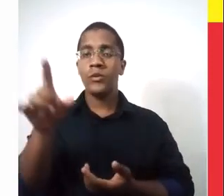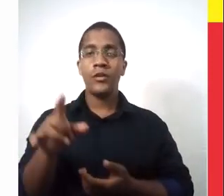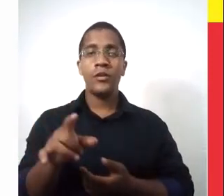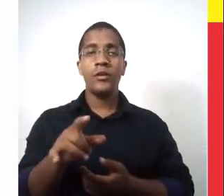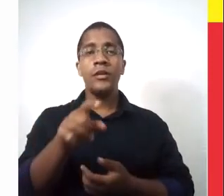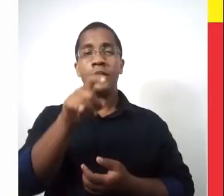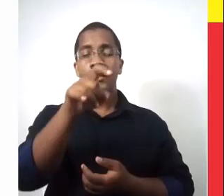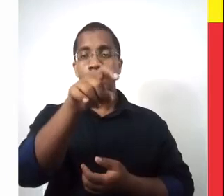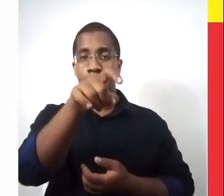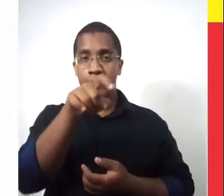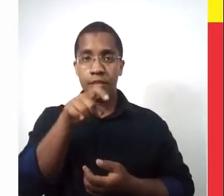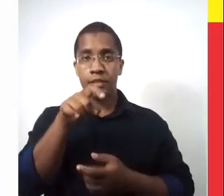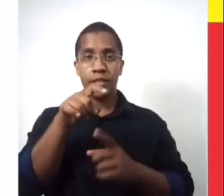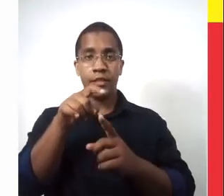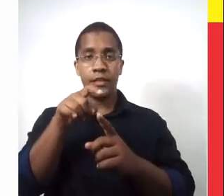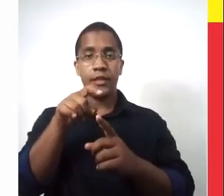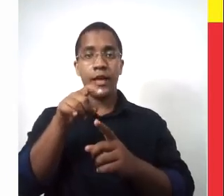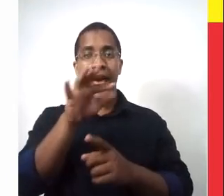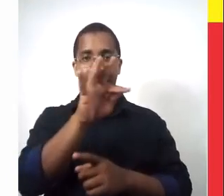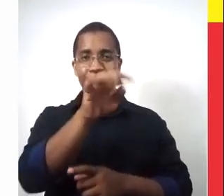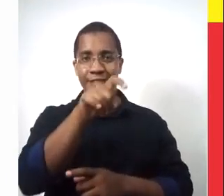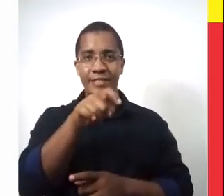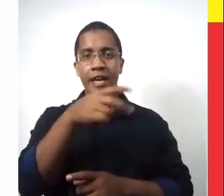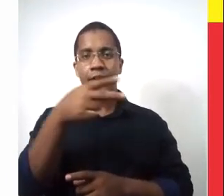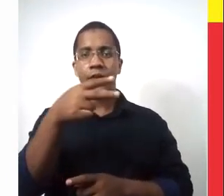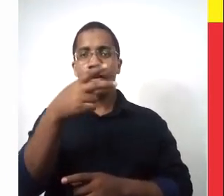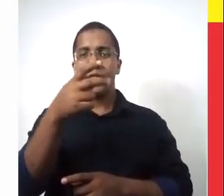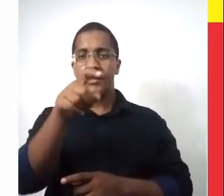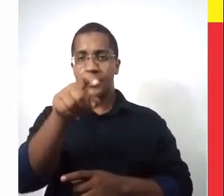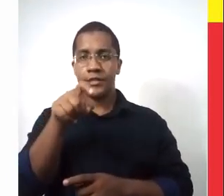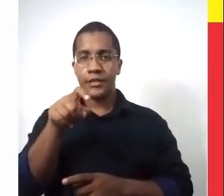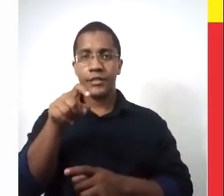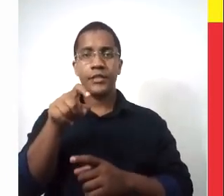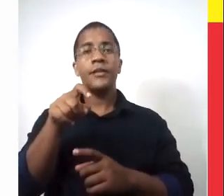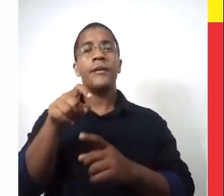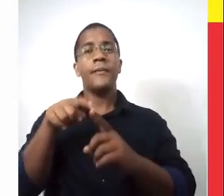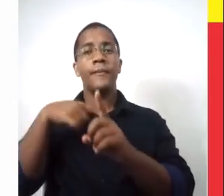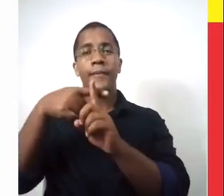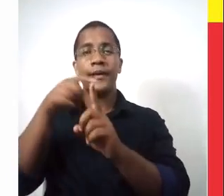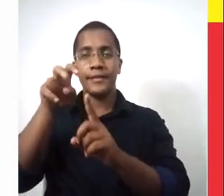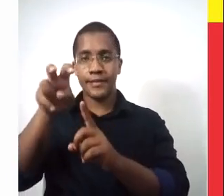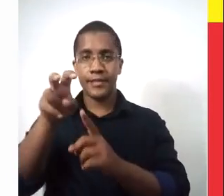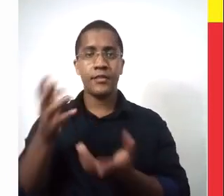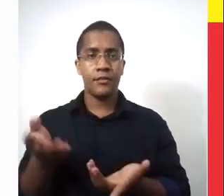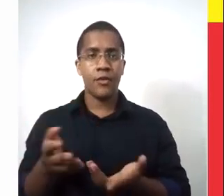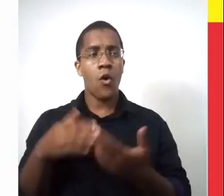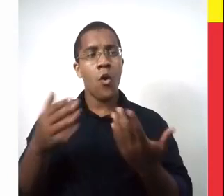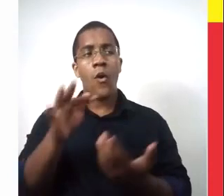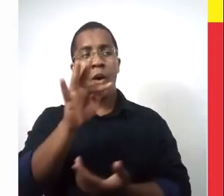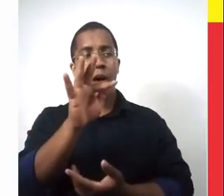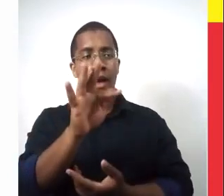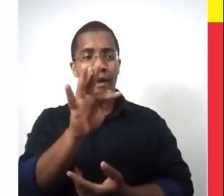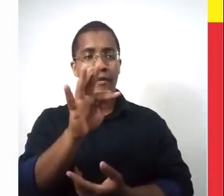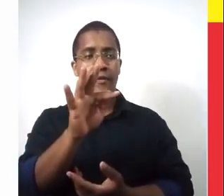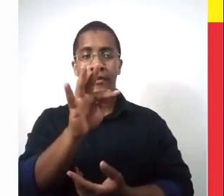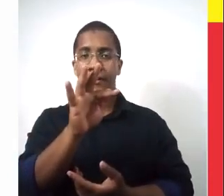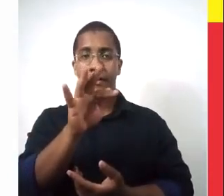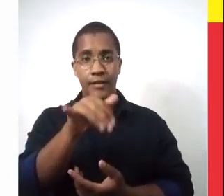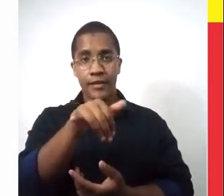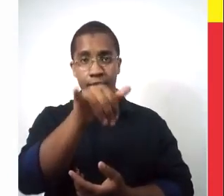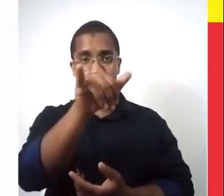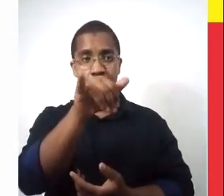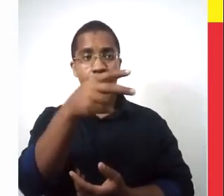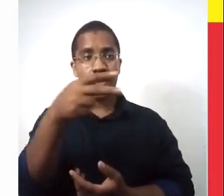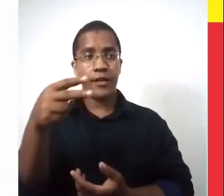5. Então f de x é igual a x mais 5. Ou então y é igual a x mais 5. Também ó, observe que pode